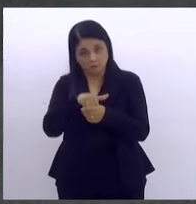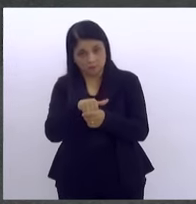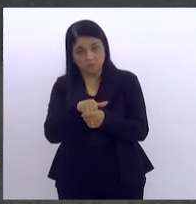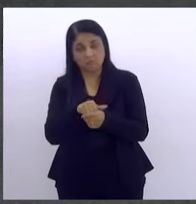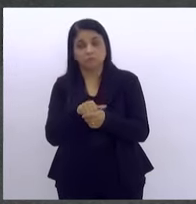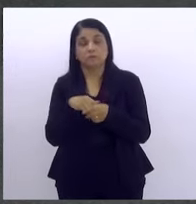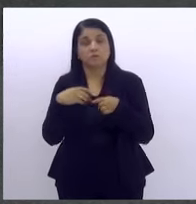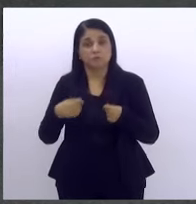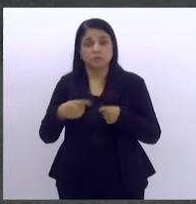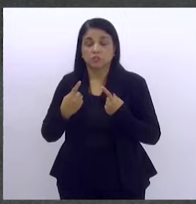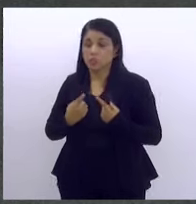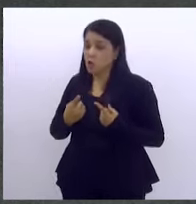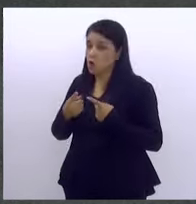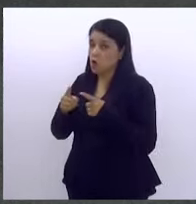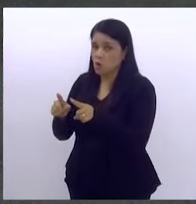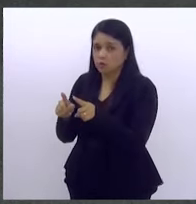combater